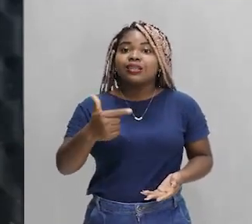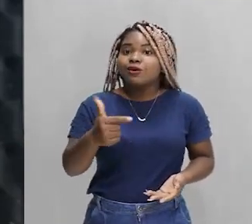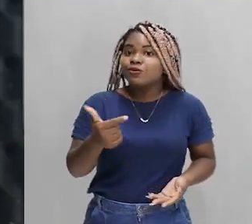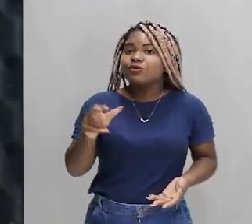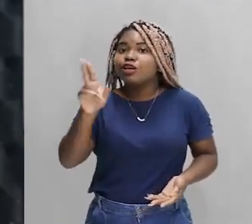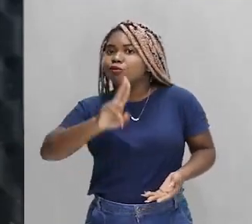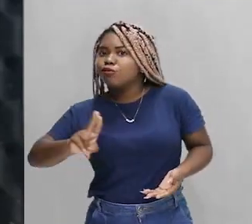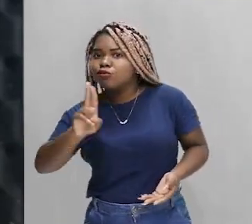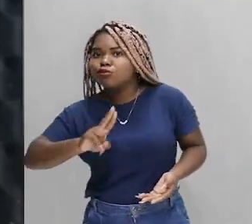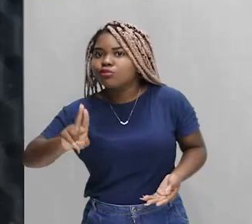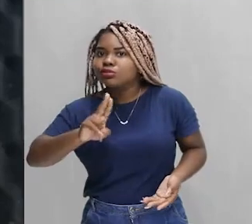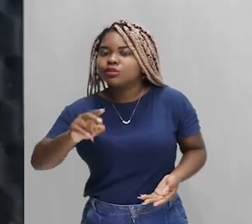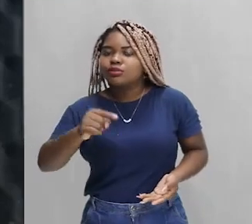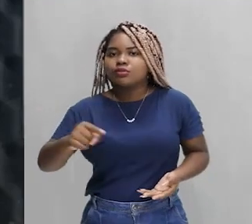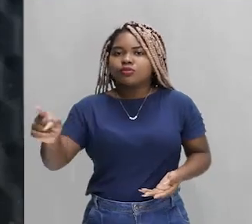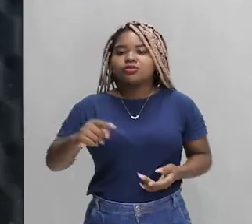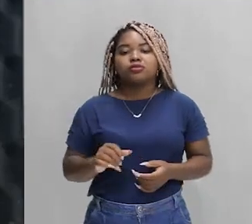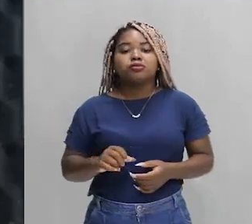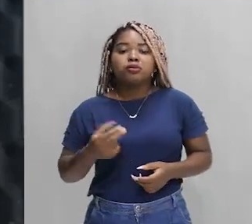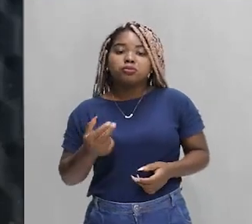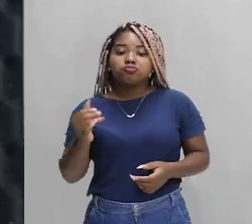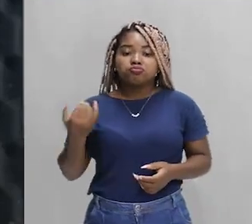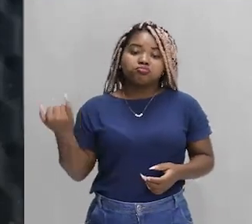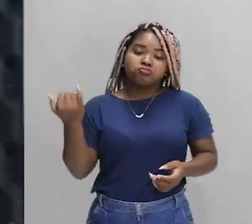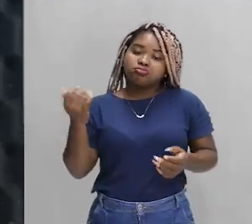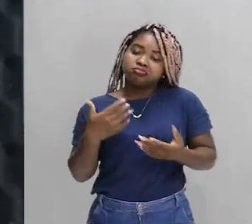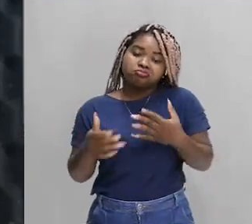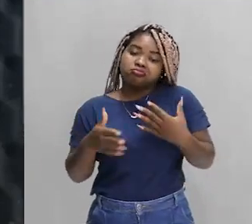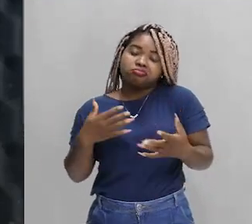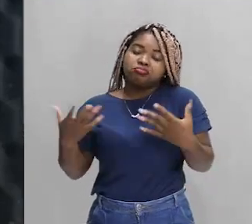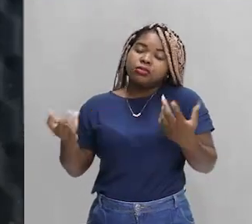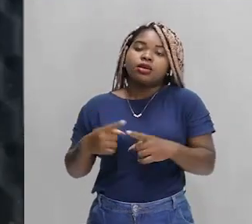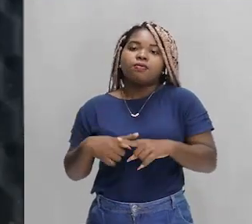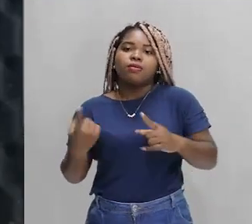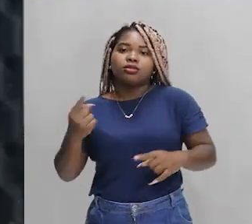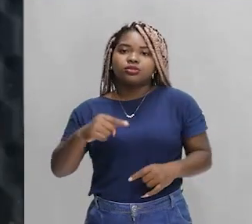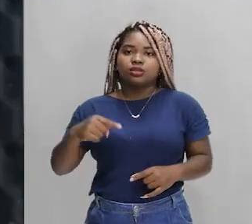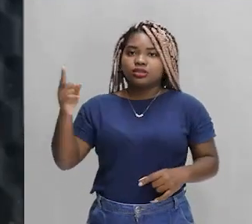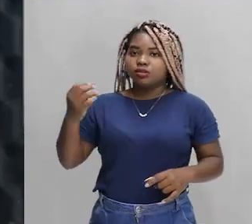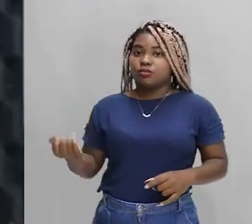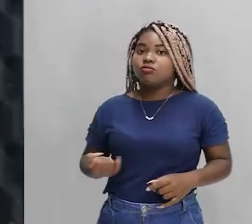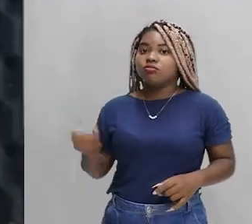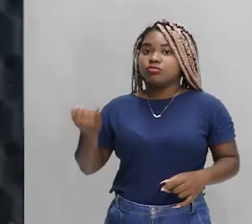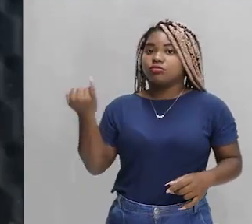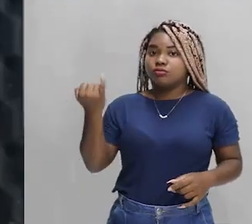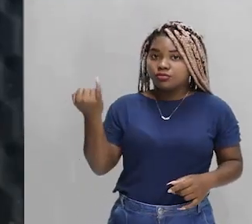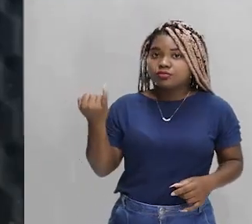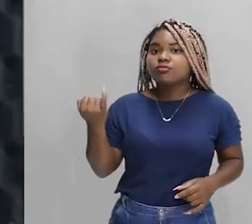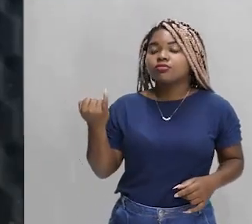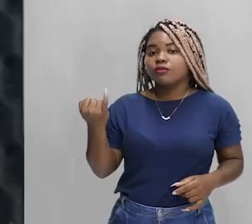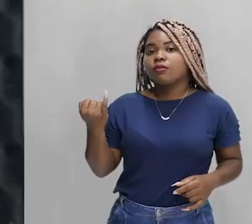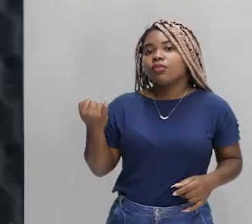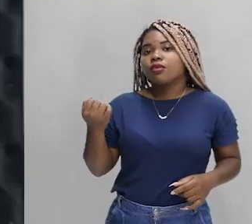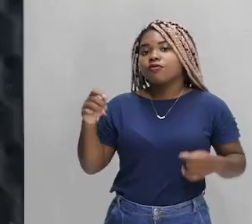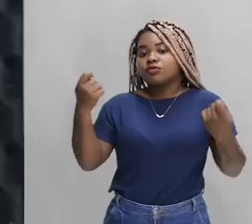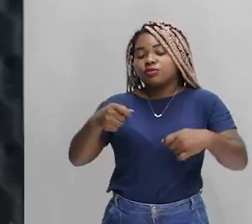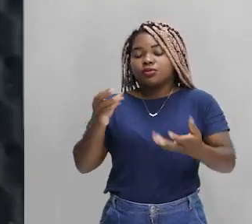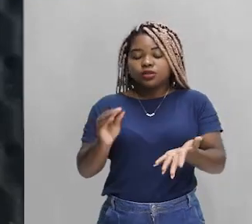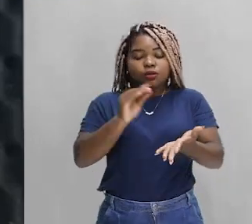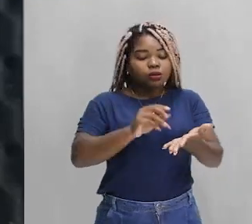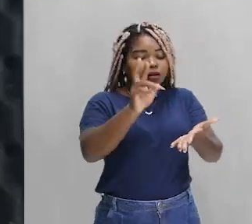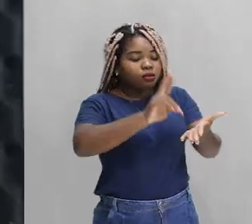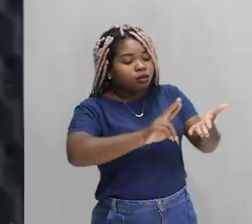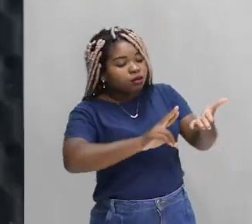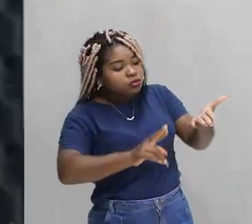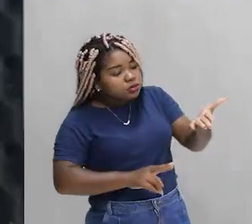vezes, achar que não é tão importante, mas os acentos gráficos, eles são bem importantes e eles vão contar aí quando vocês estiverem fazendo algo